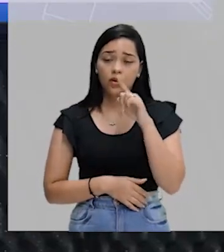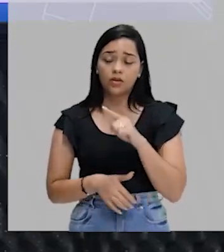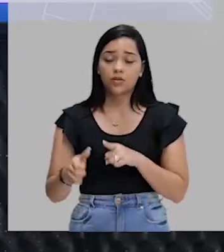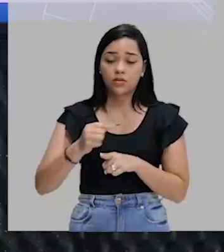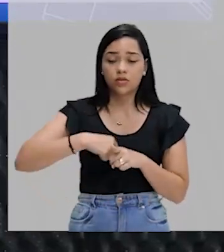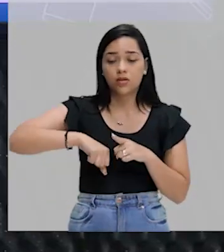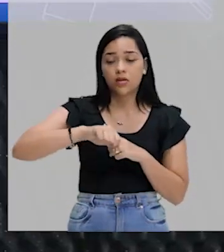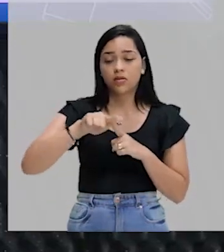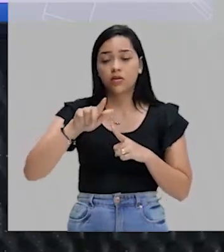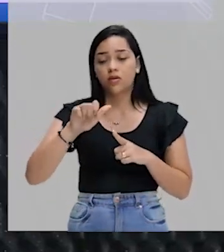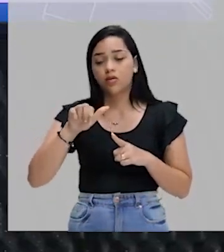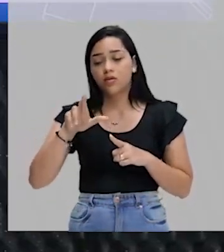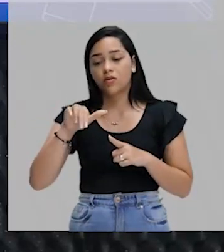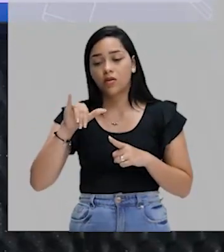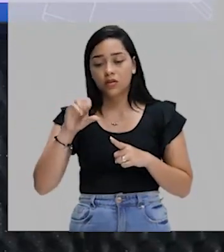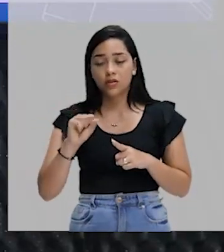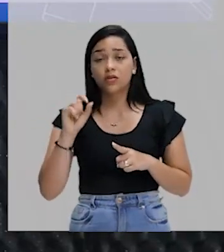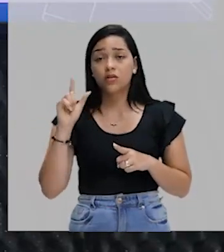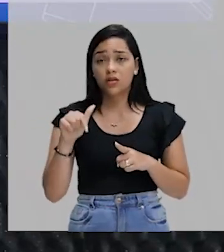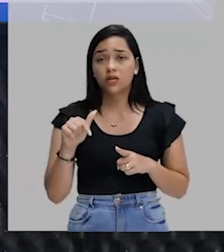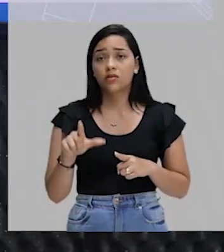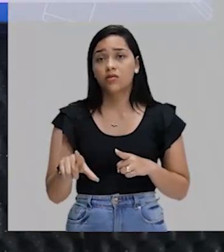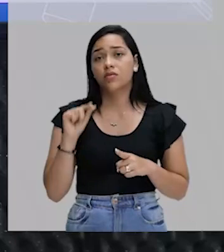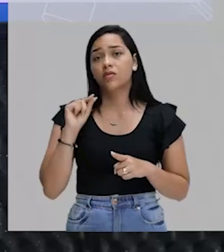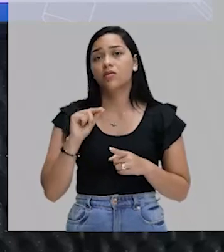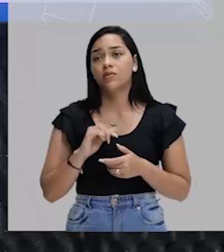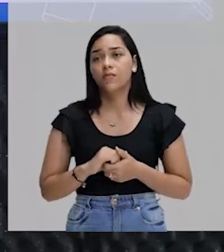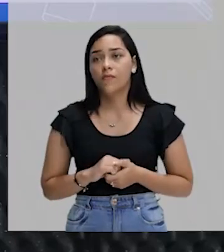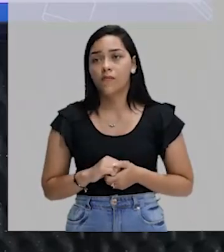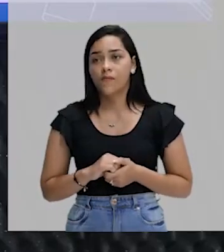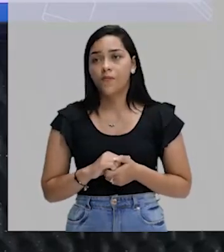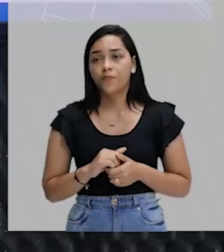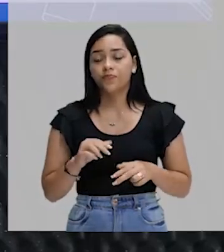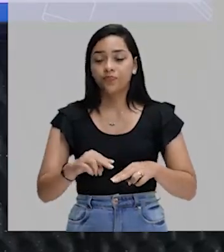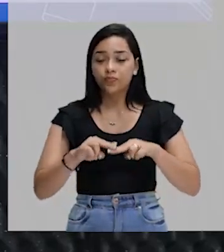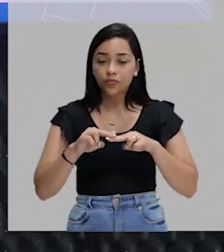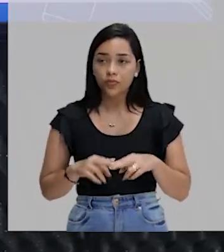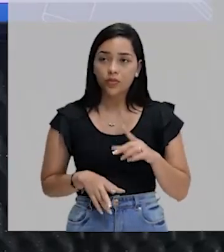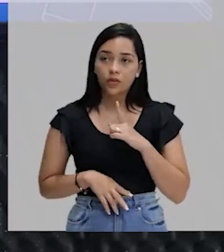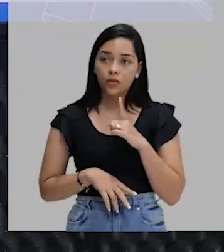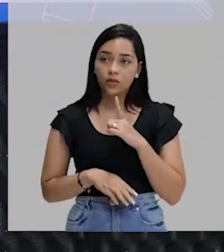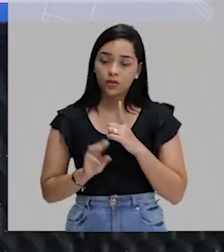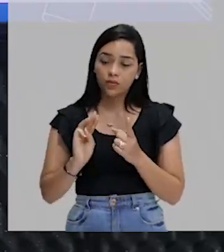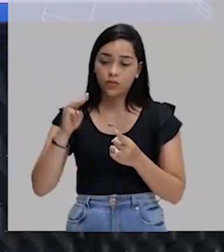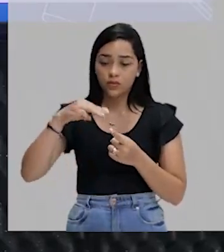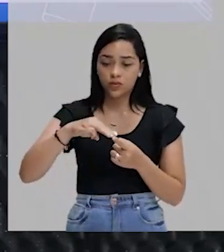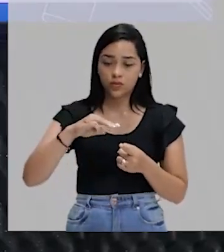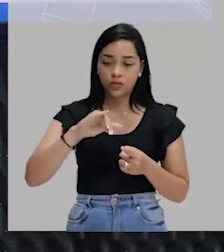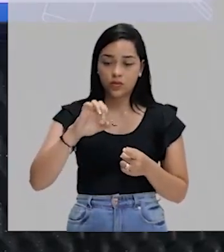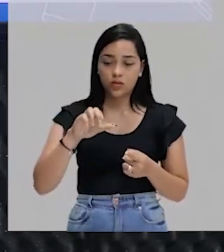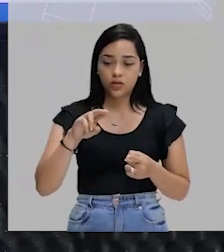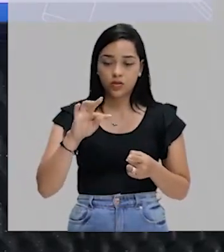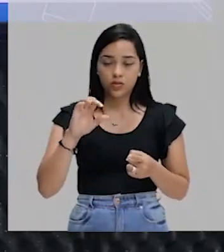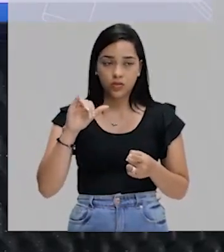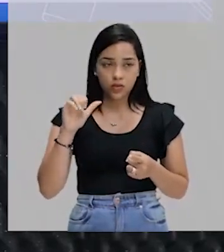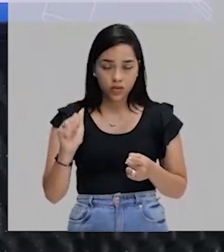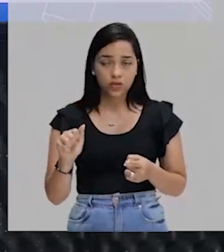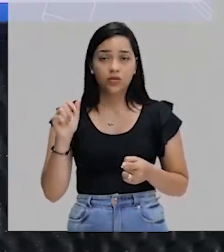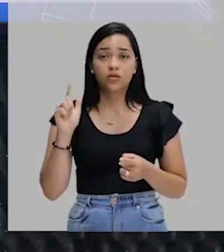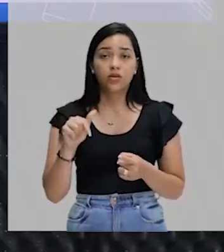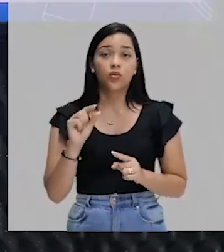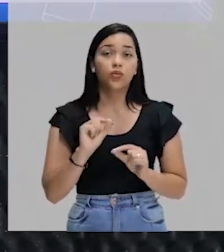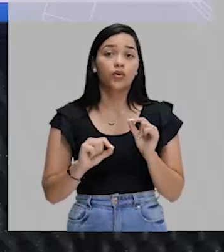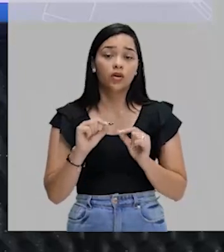sociedades guaranis, elas são atingidas, assim como missões jesuíticas que